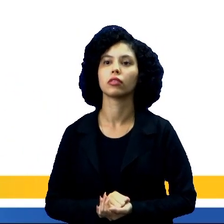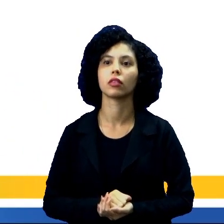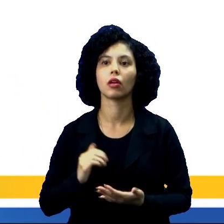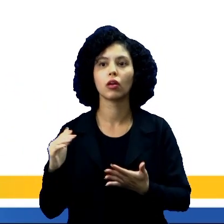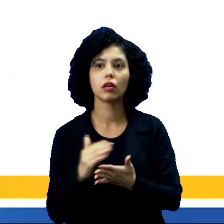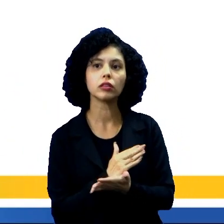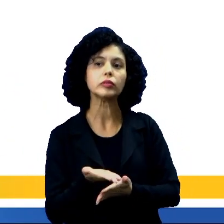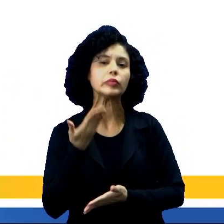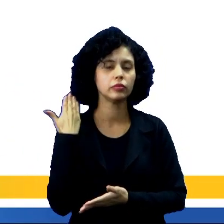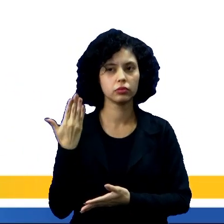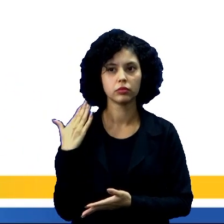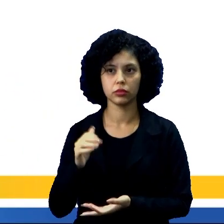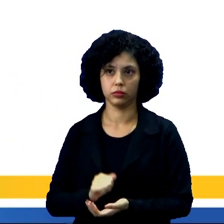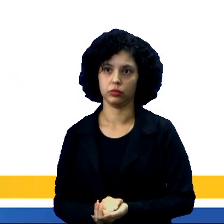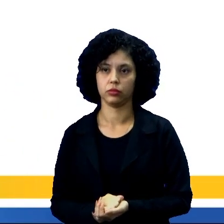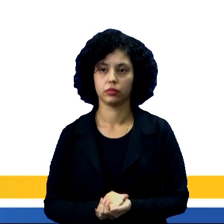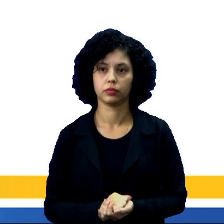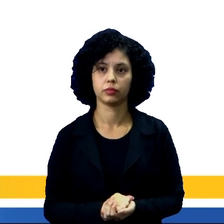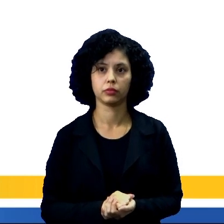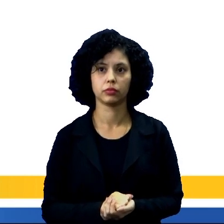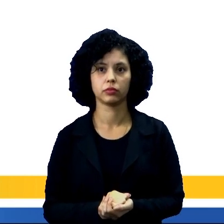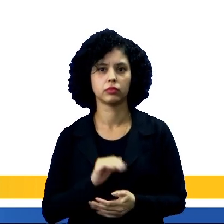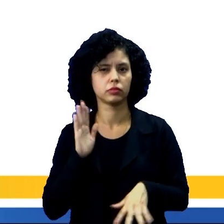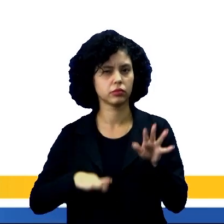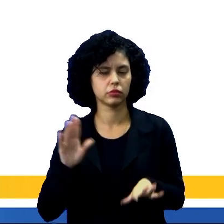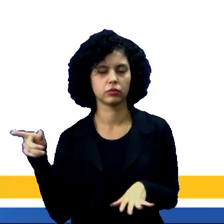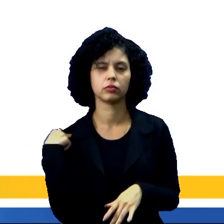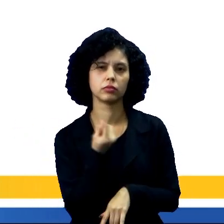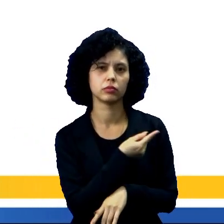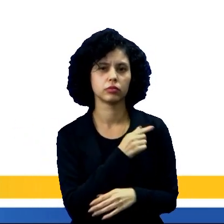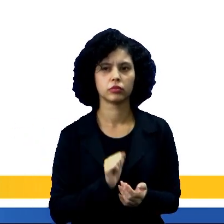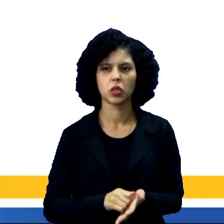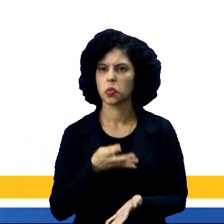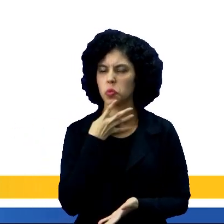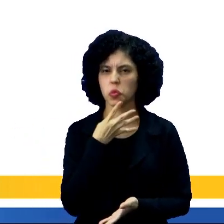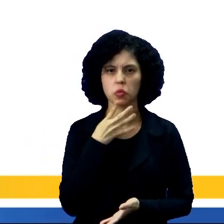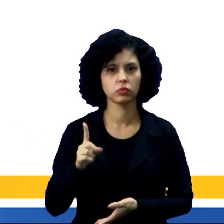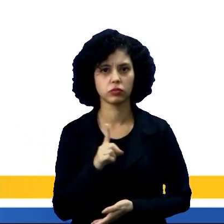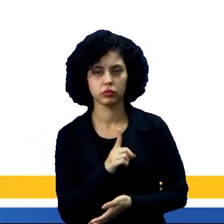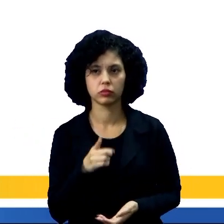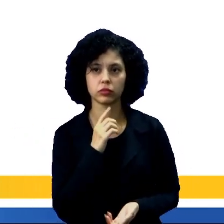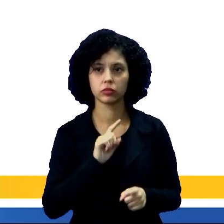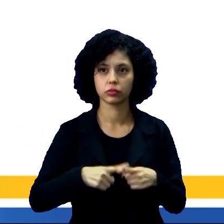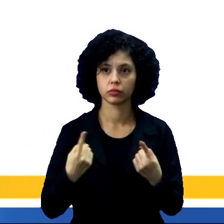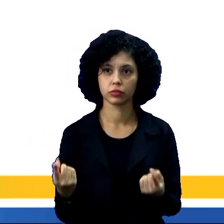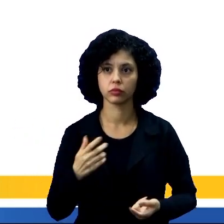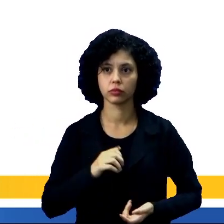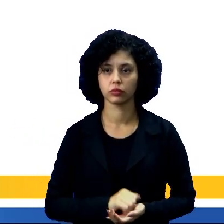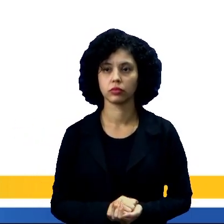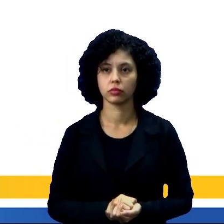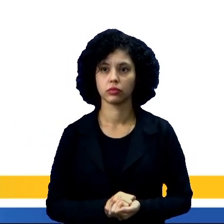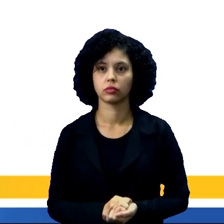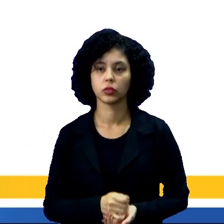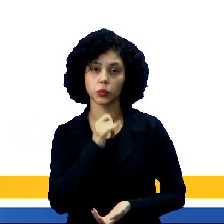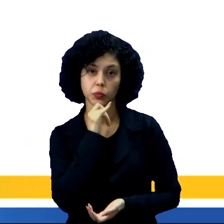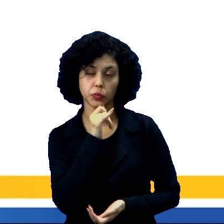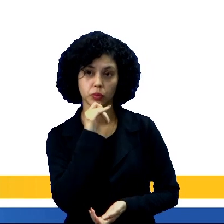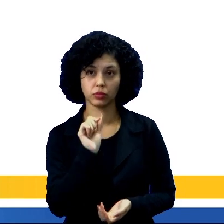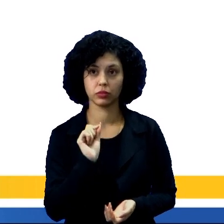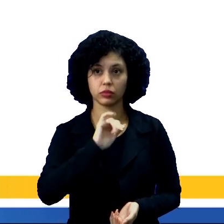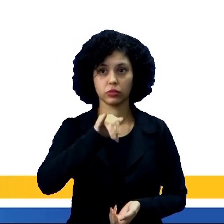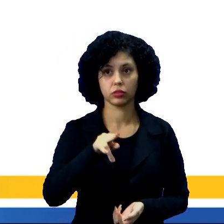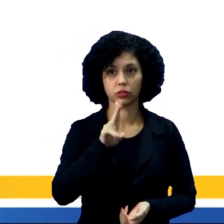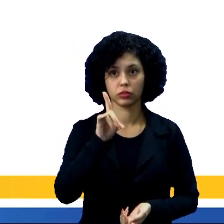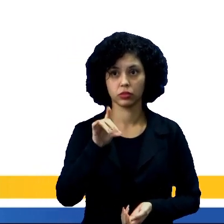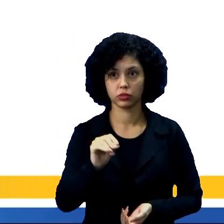são algo mais antigo, às vezes pra gente aqui não são tão conhecidas, né? Mas um exemplo disso é